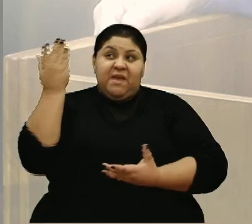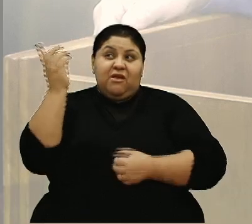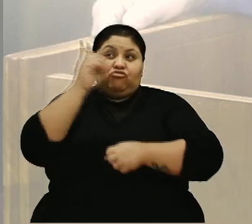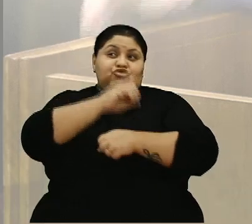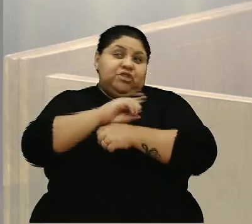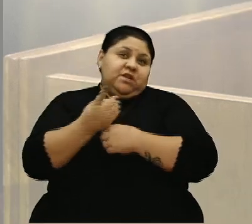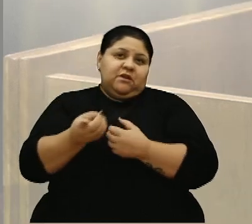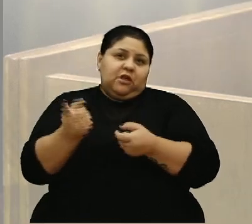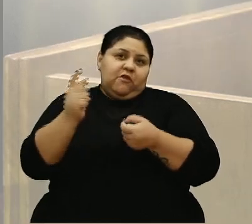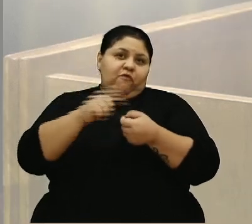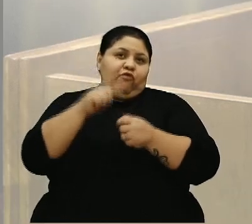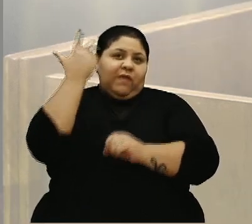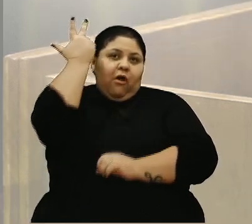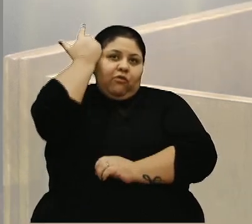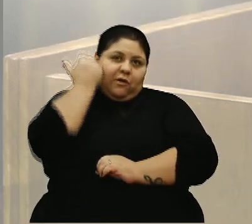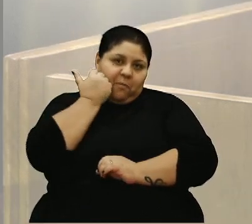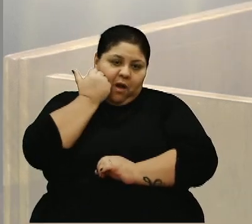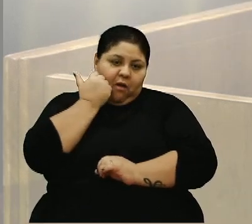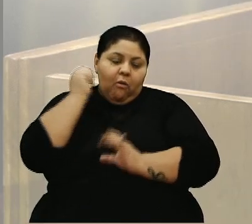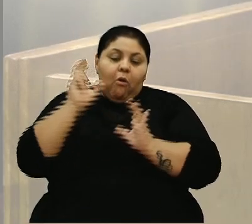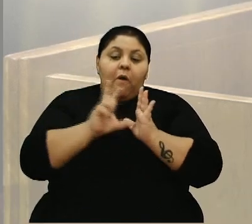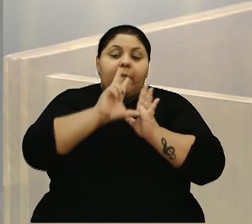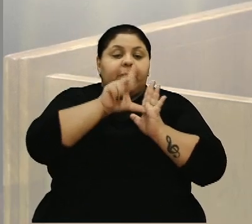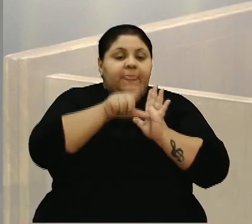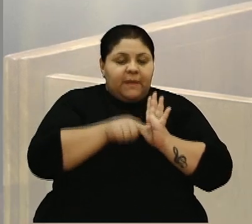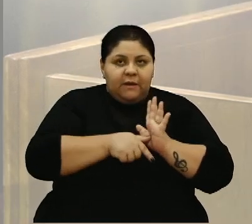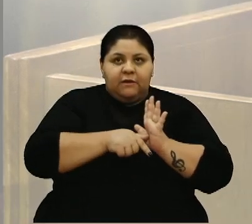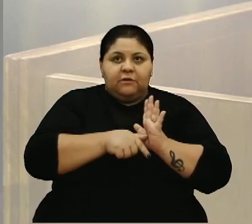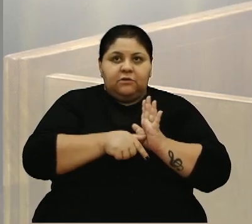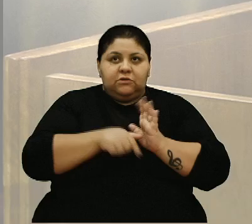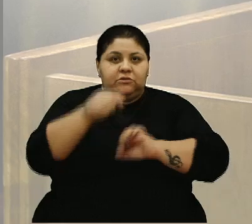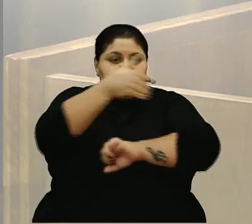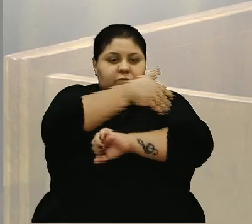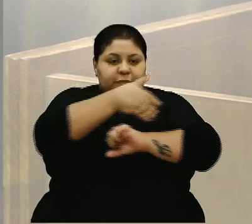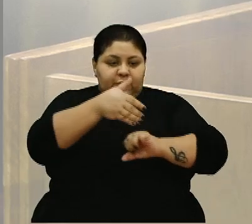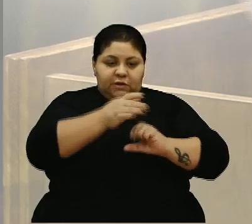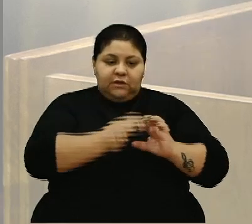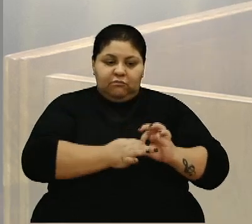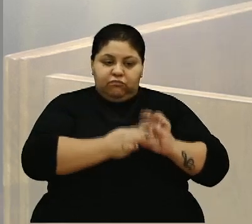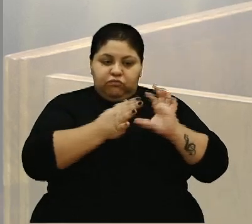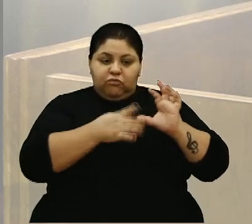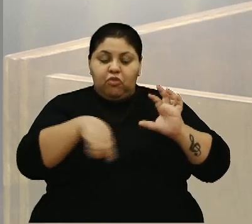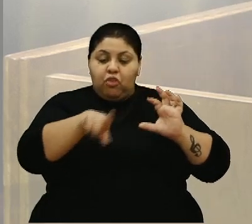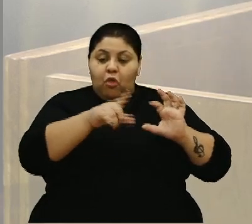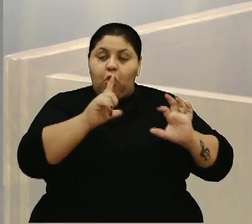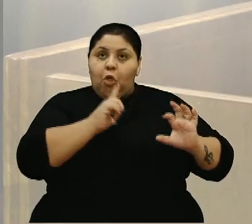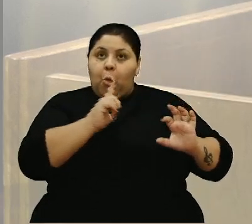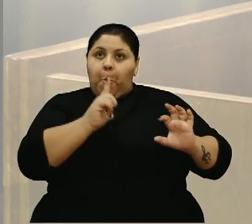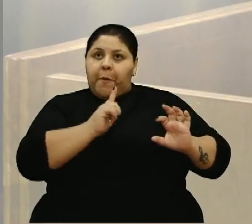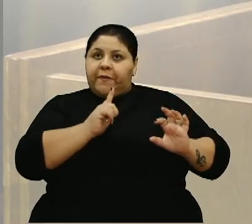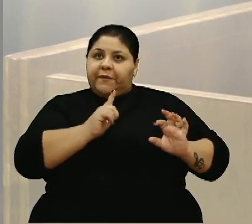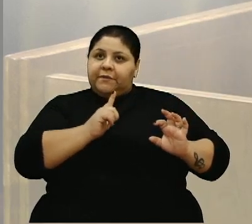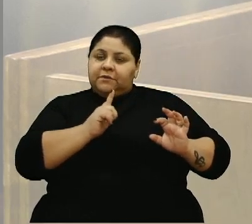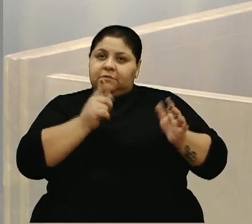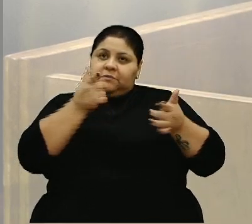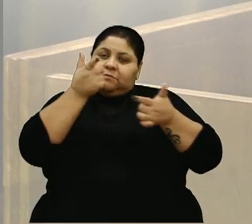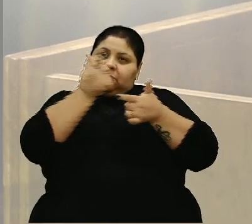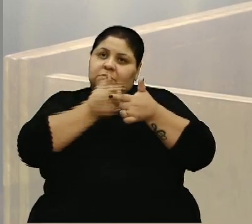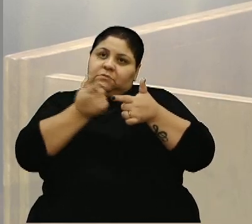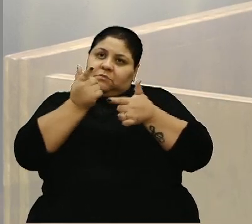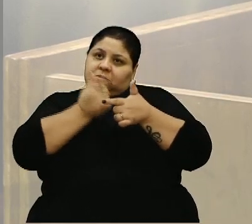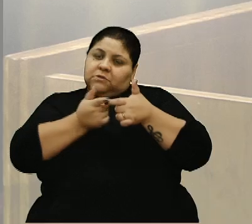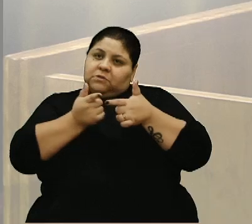volta. E fora que depois de a estrada ser desobstruída, nós tínhamos sim um problema que